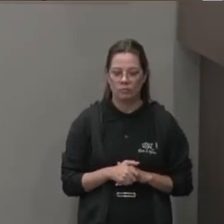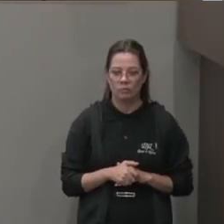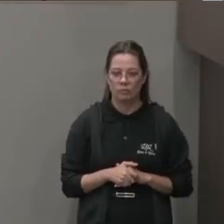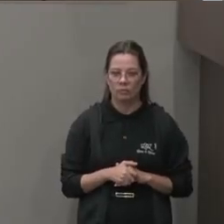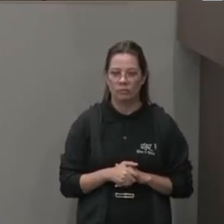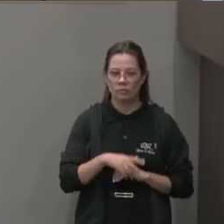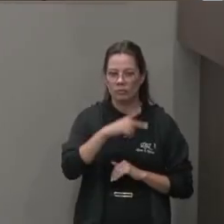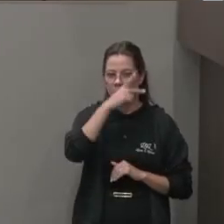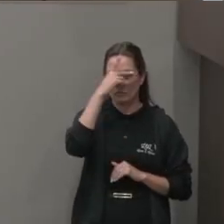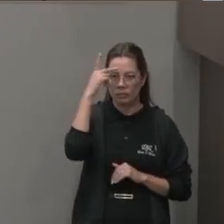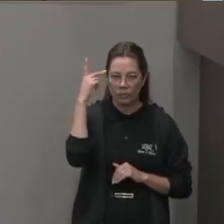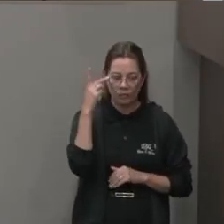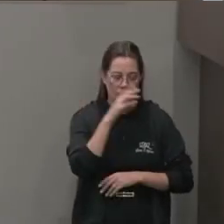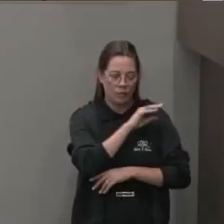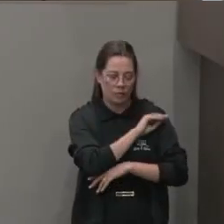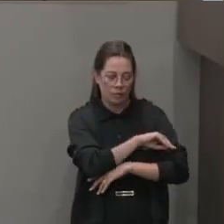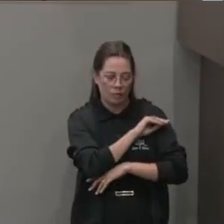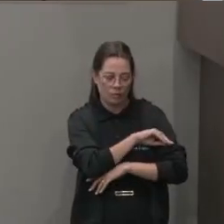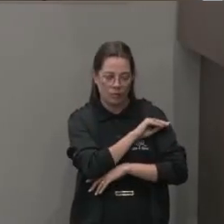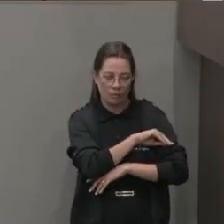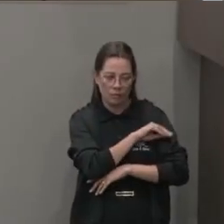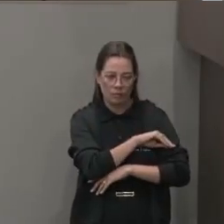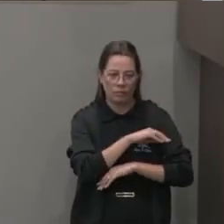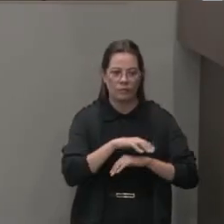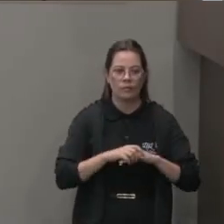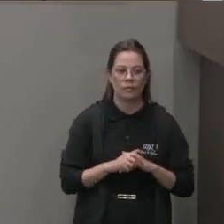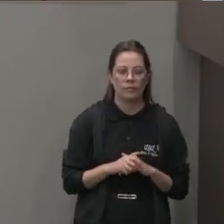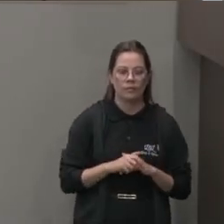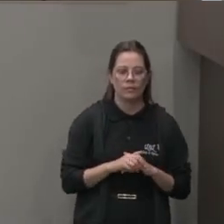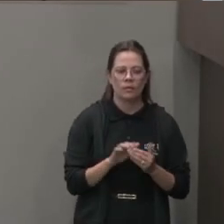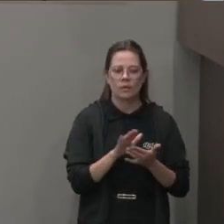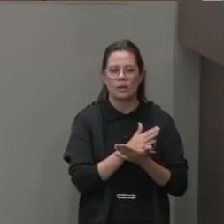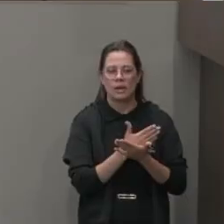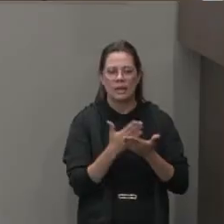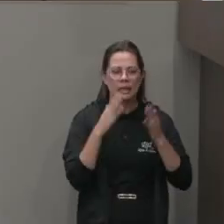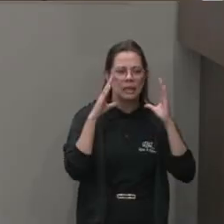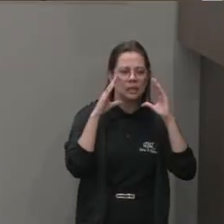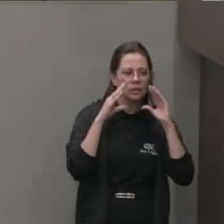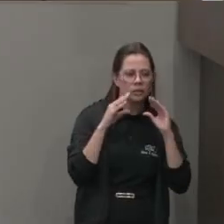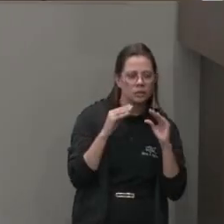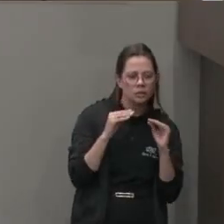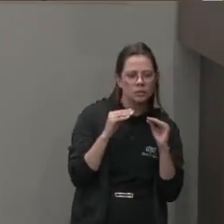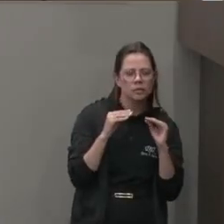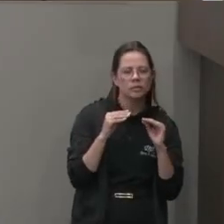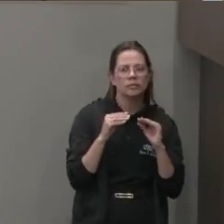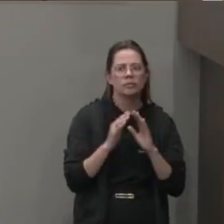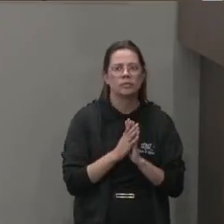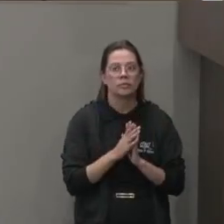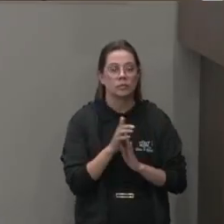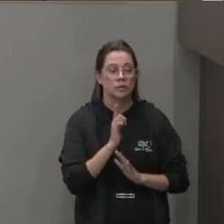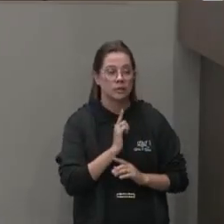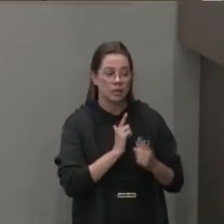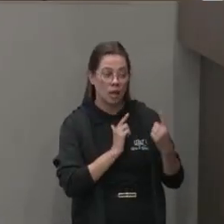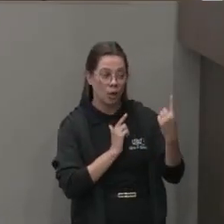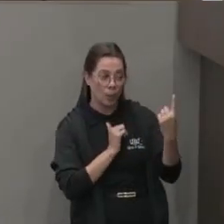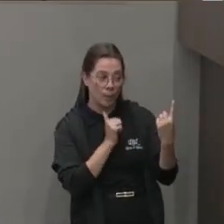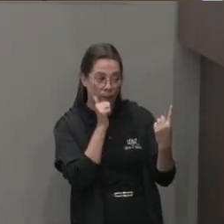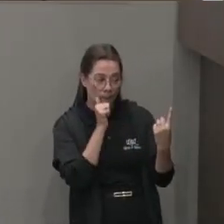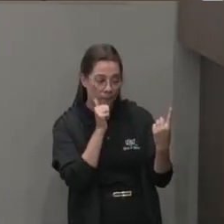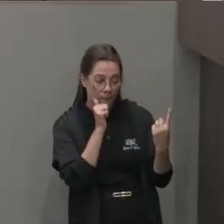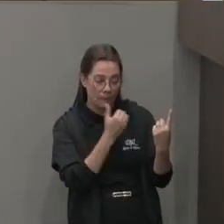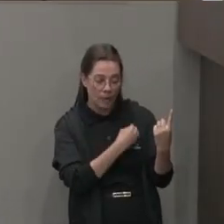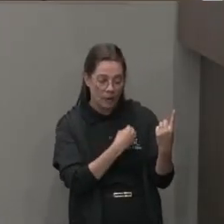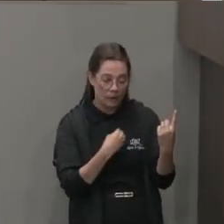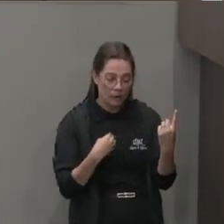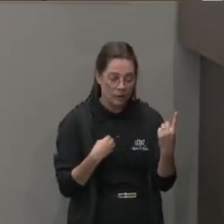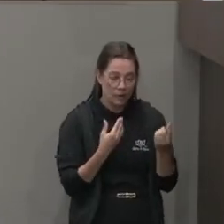entram pessoas alcoolizadas, e lá, às vezes, à noite, está apenas uma atendente, uma